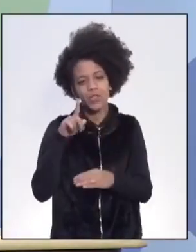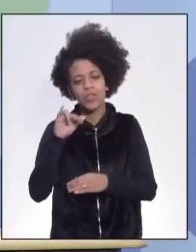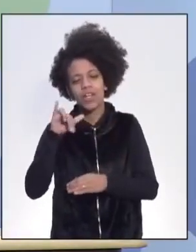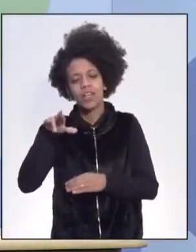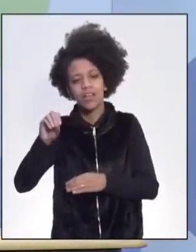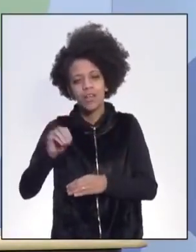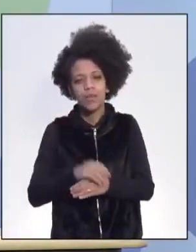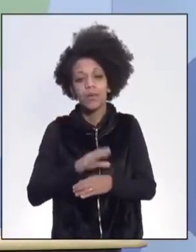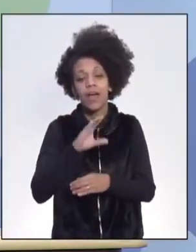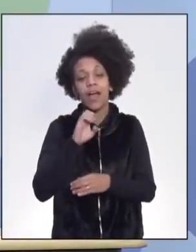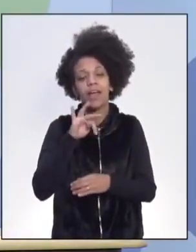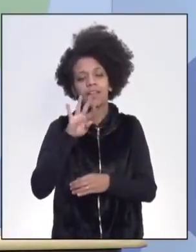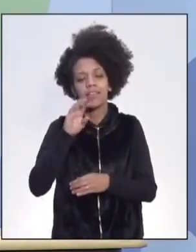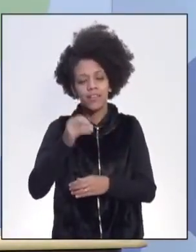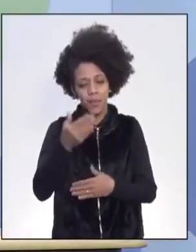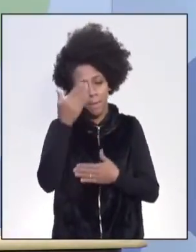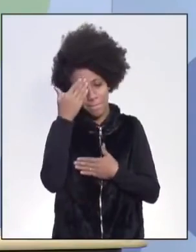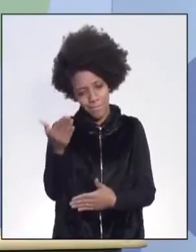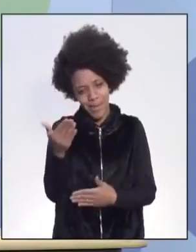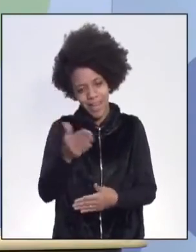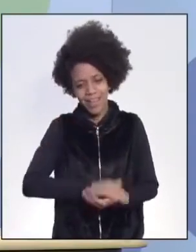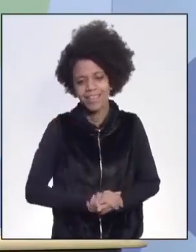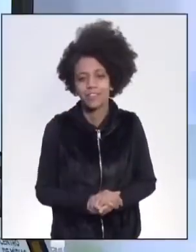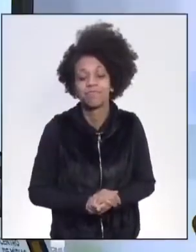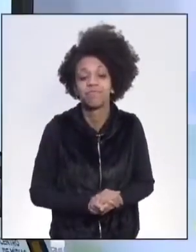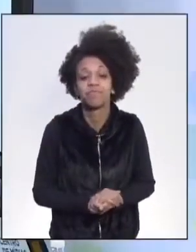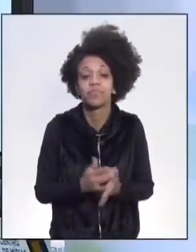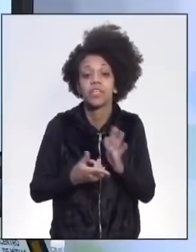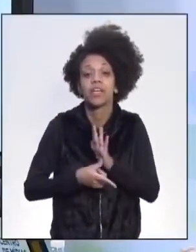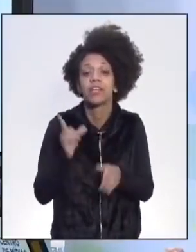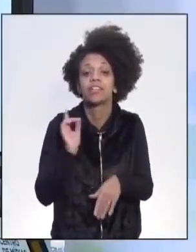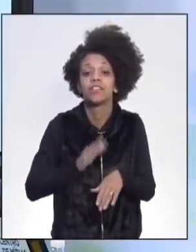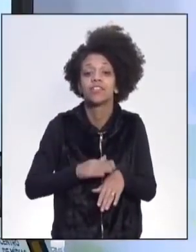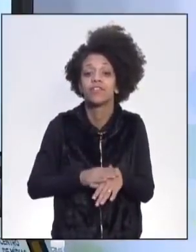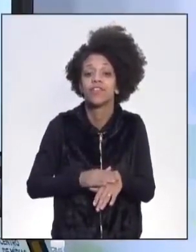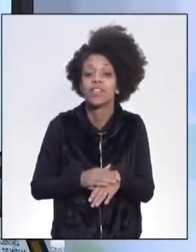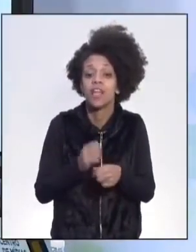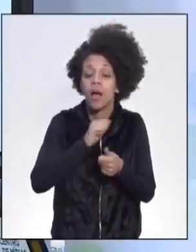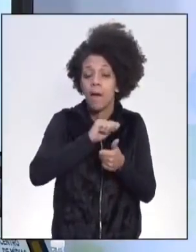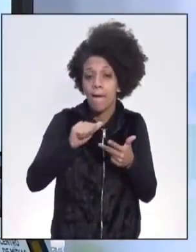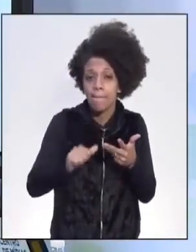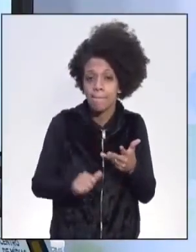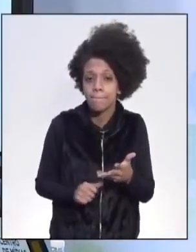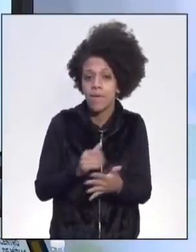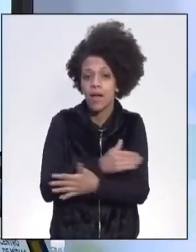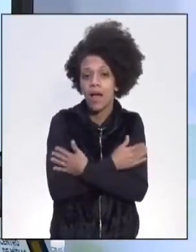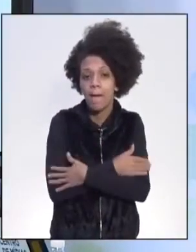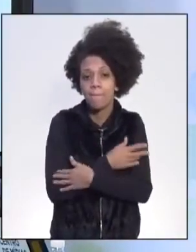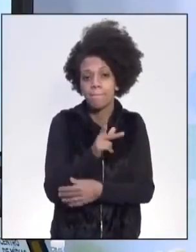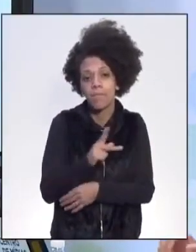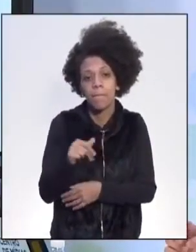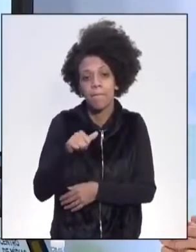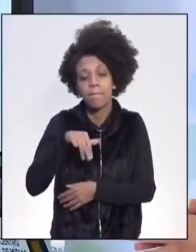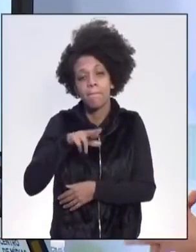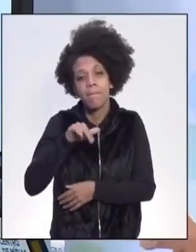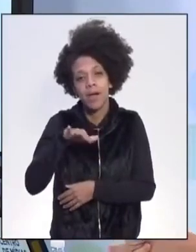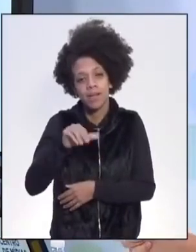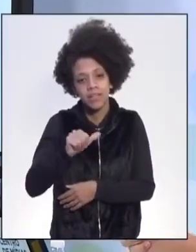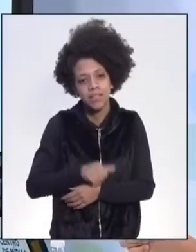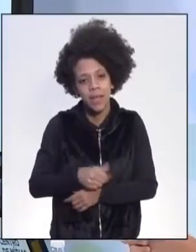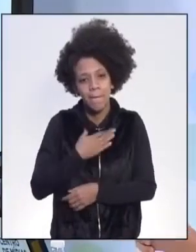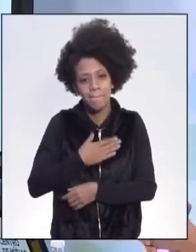e o Caetano. Obrigada, pessoal. Muito bom. E antes de fazer a correção, eu quero mandar um abraço para a professora Márcia. Foi um